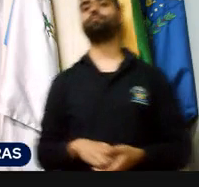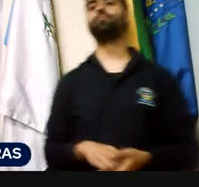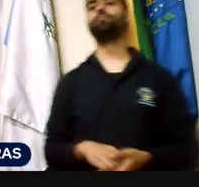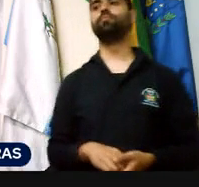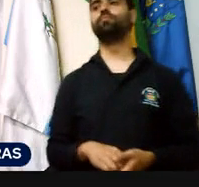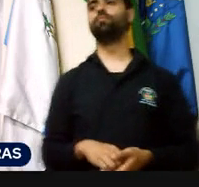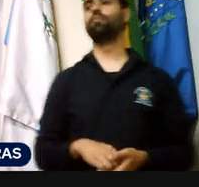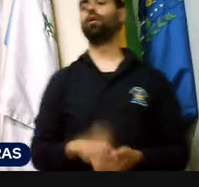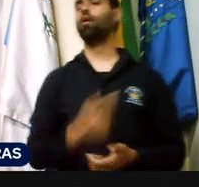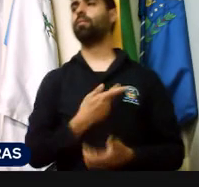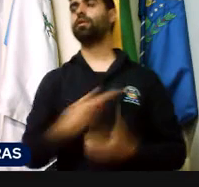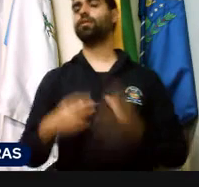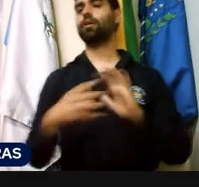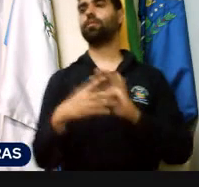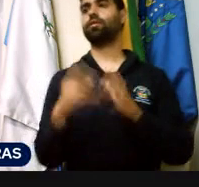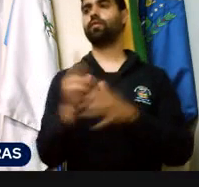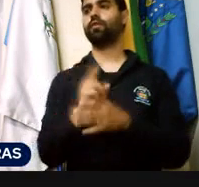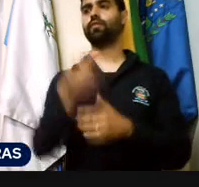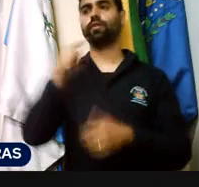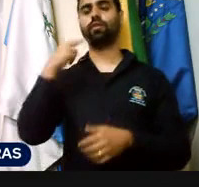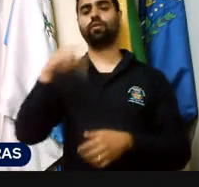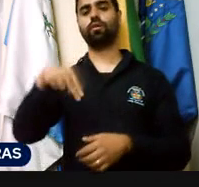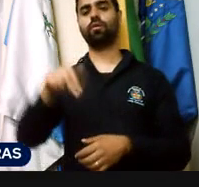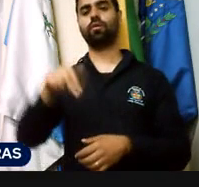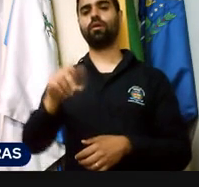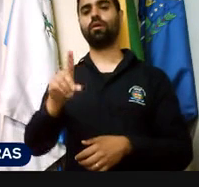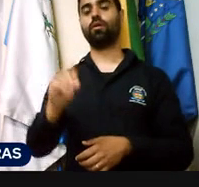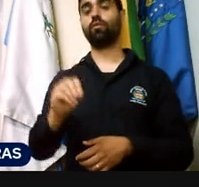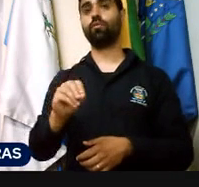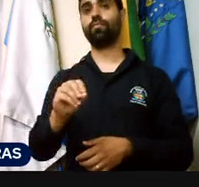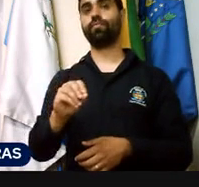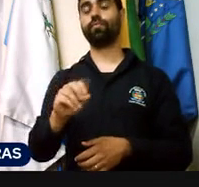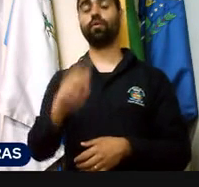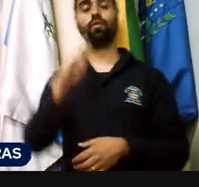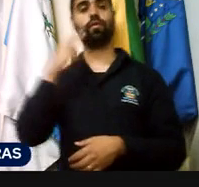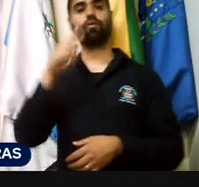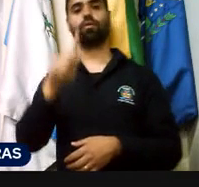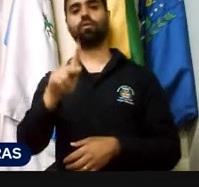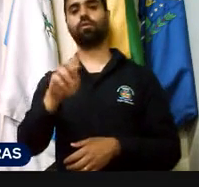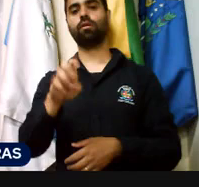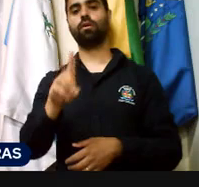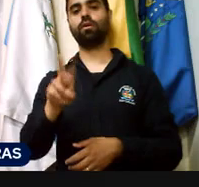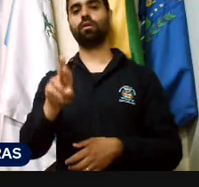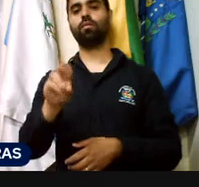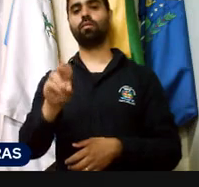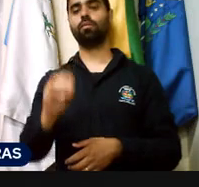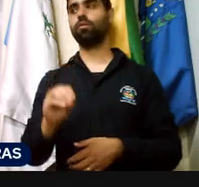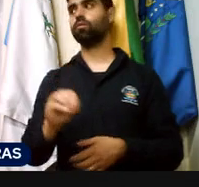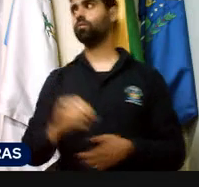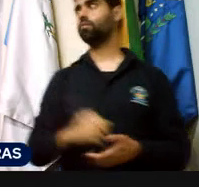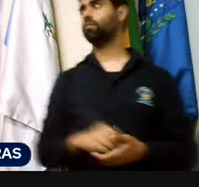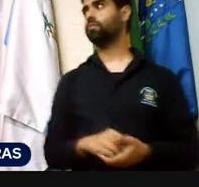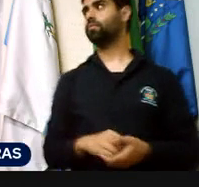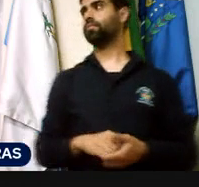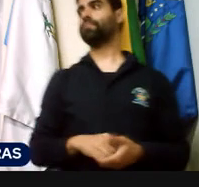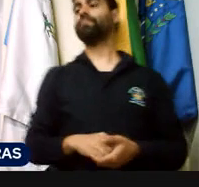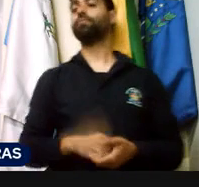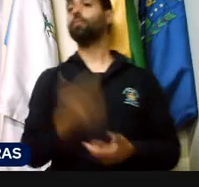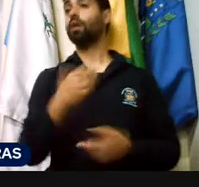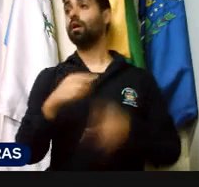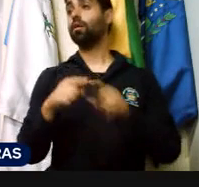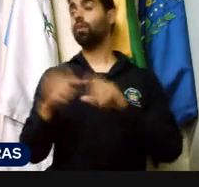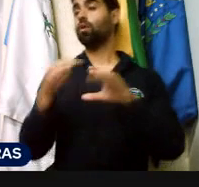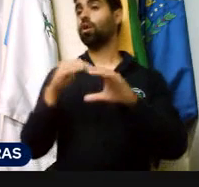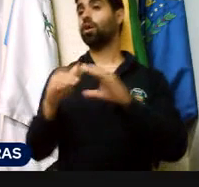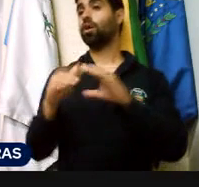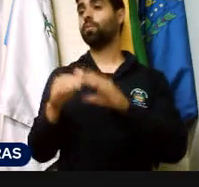da Câmara Municipal de Valença, vereador José Reinaldo Alves Basso, o vereador Pedro Graça, no uso das atribuições na forma regimental, requer a Vossa Excelência o